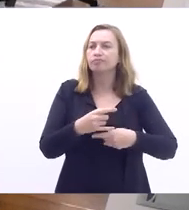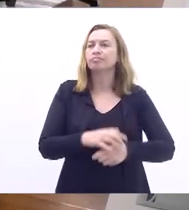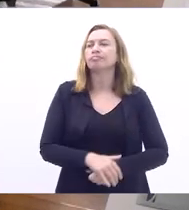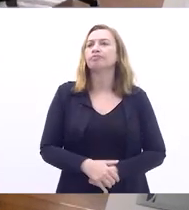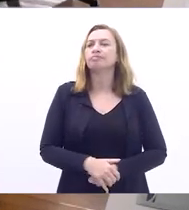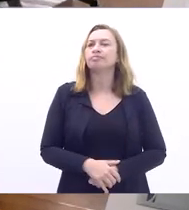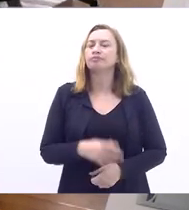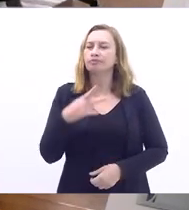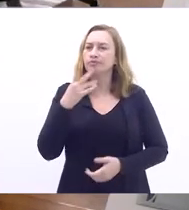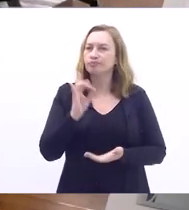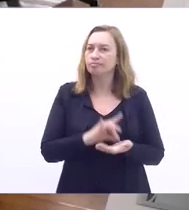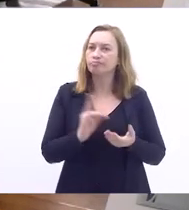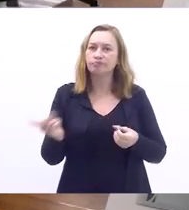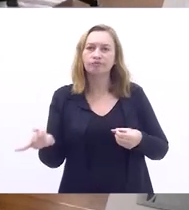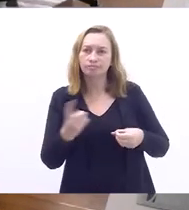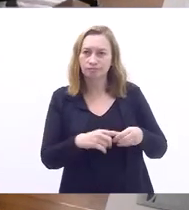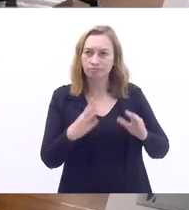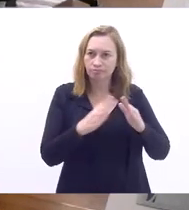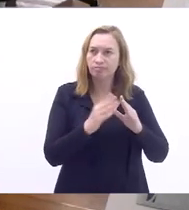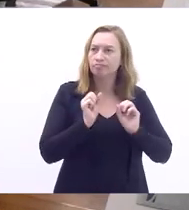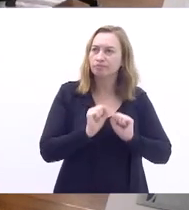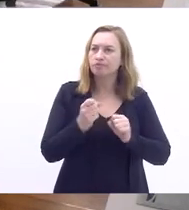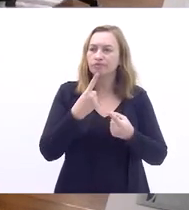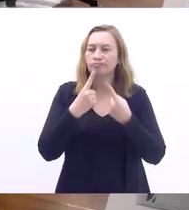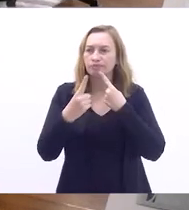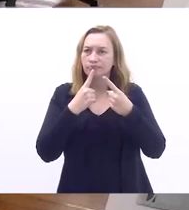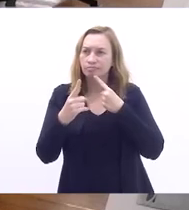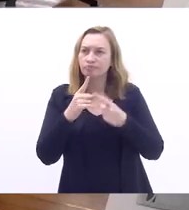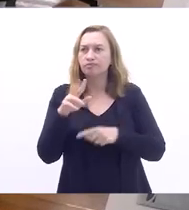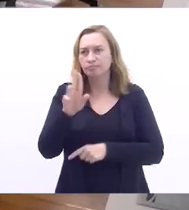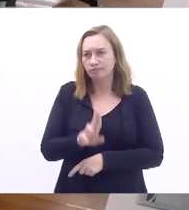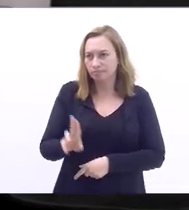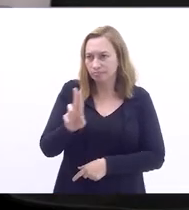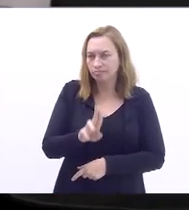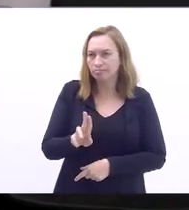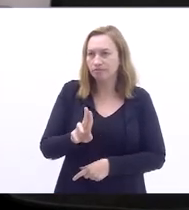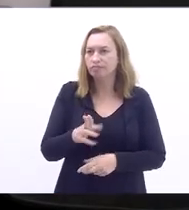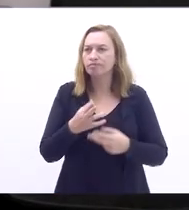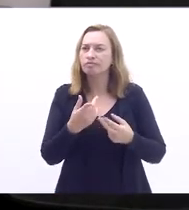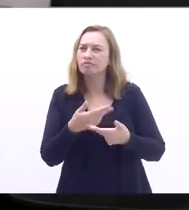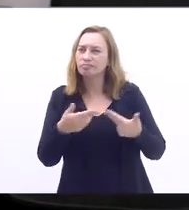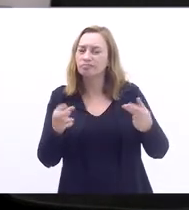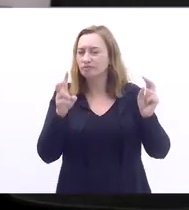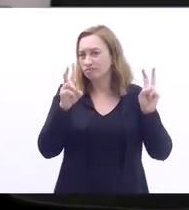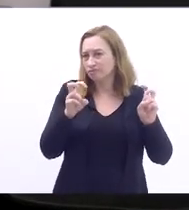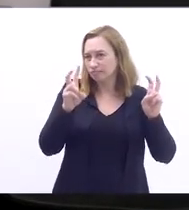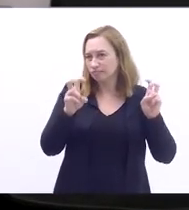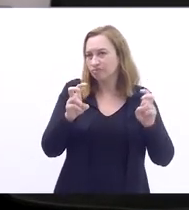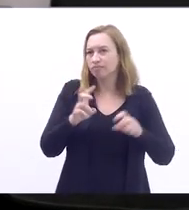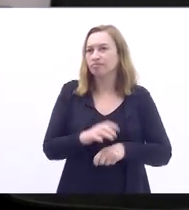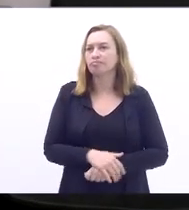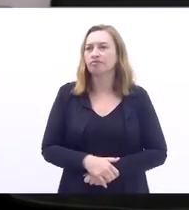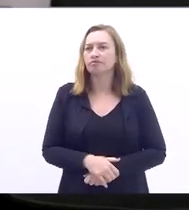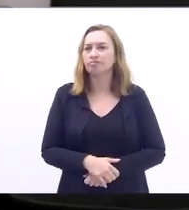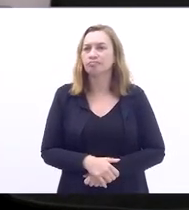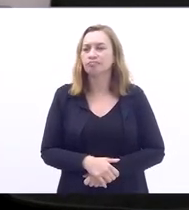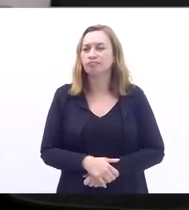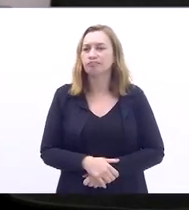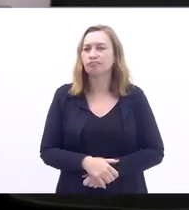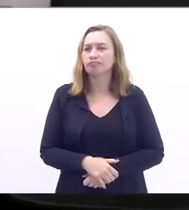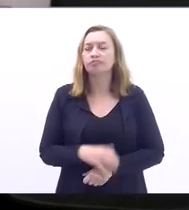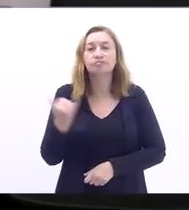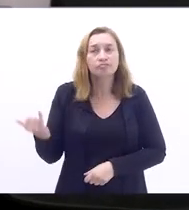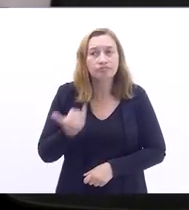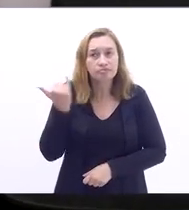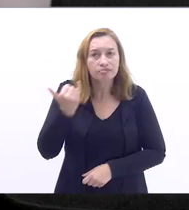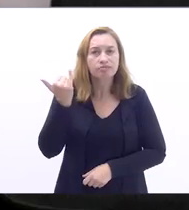realmente retornar a casa e poder discutir ao emf discutir vários pontos né que eu diria que